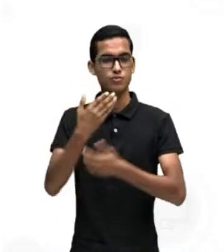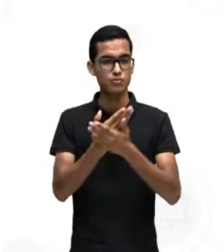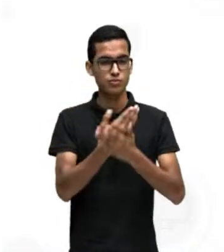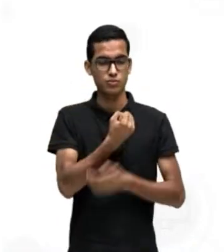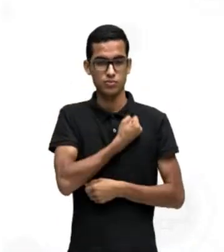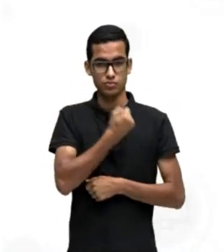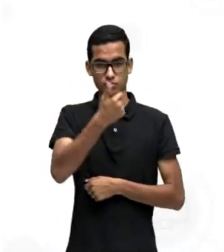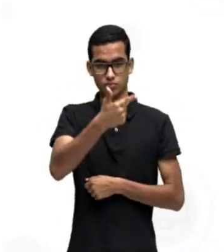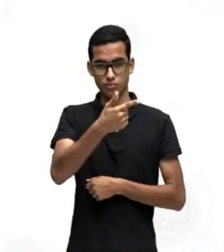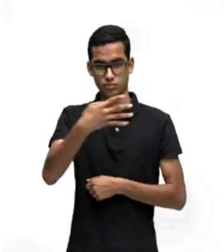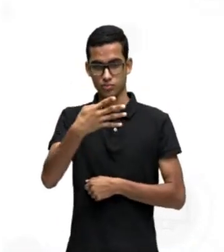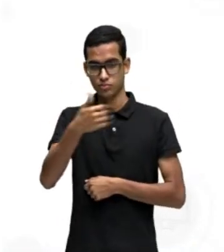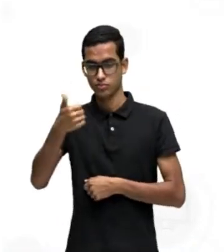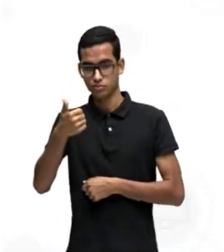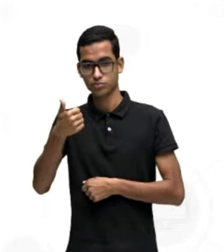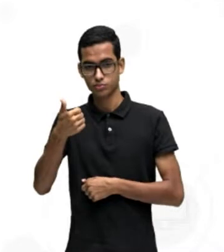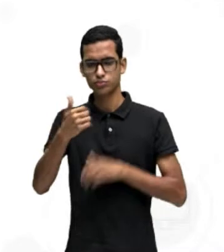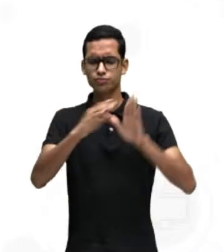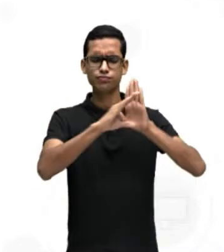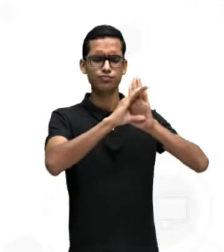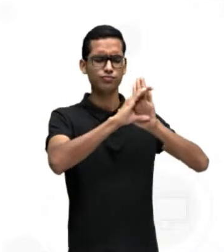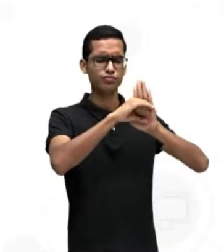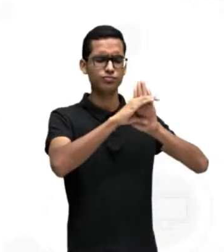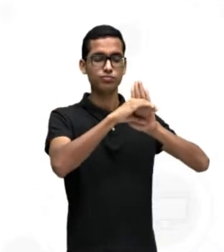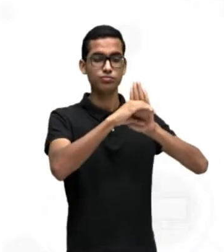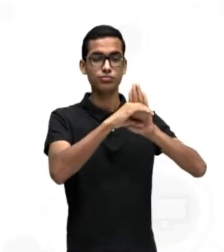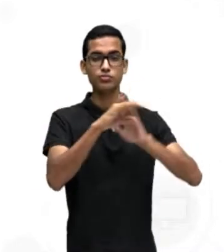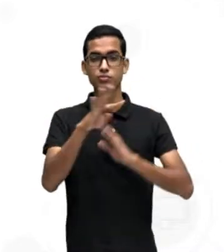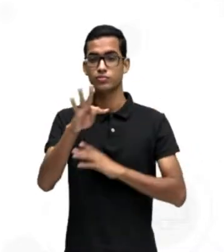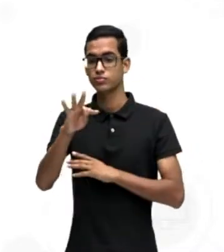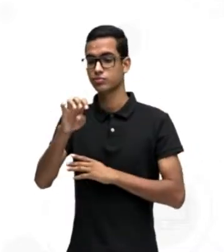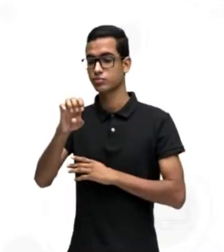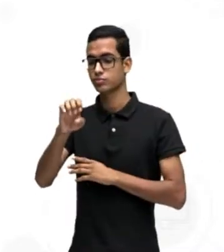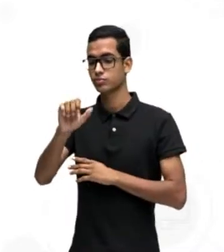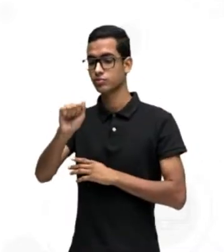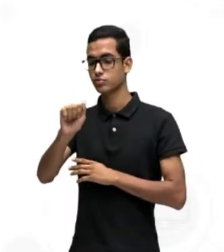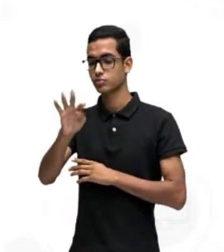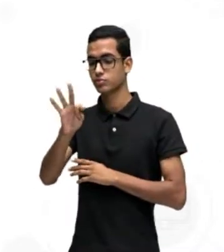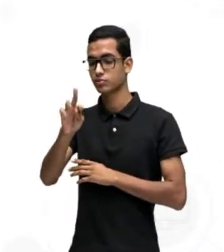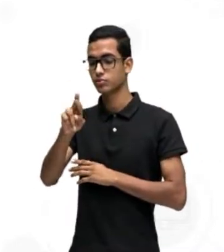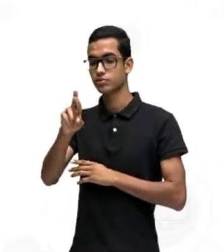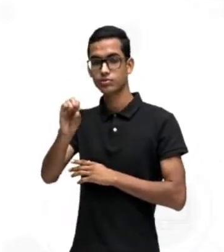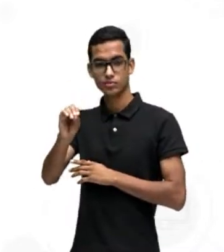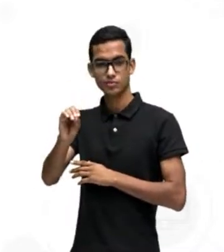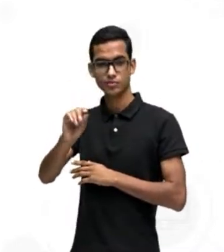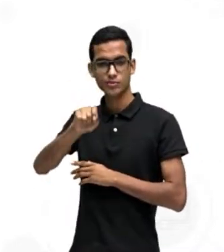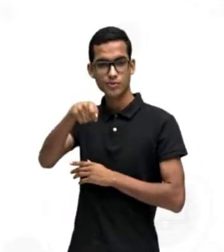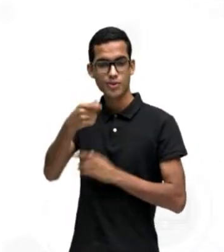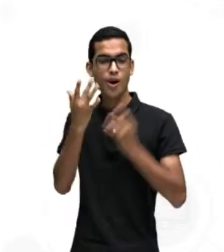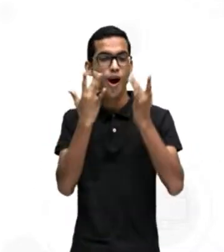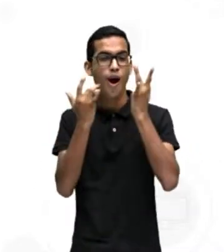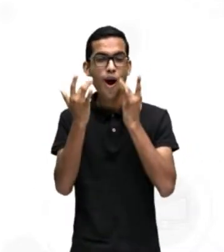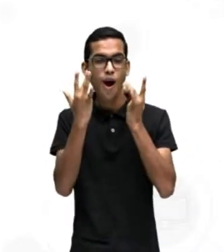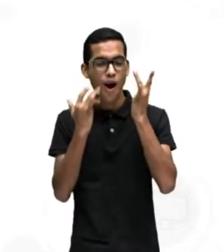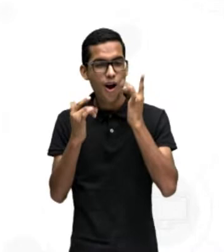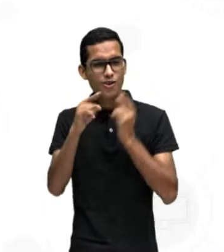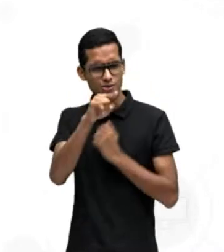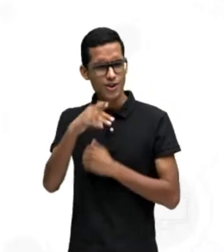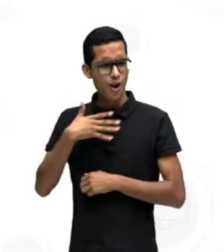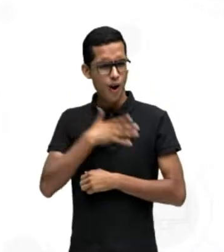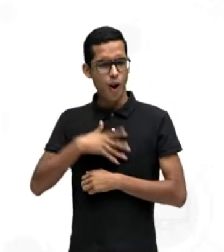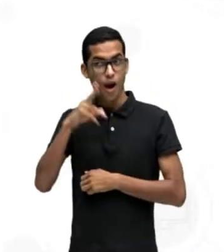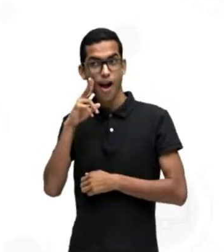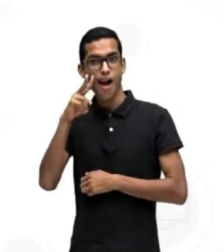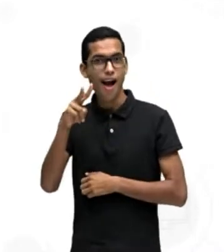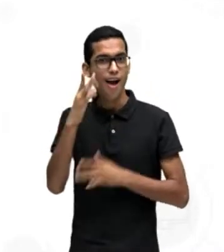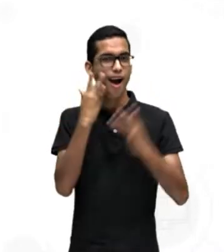vai conversar agora sobre o conceito de teatro. E aí, vocês gostam de assistir uma peça teatral?